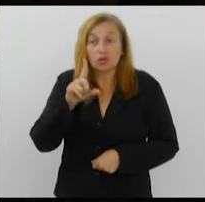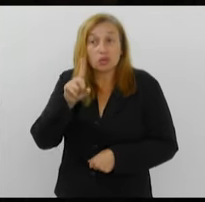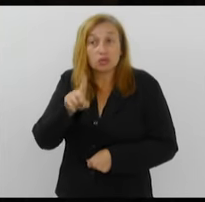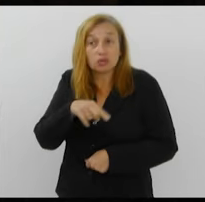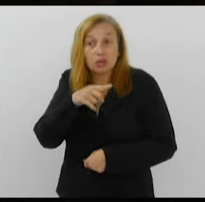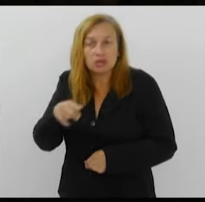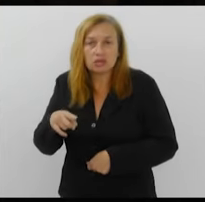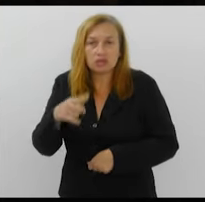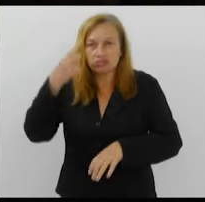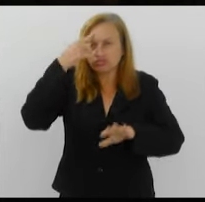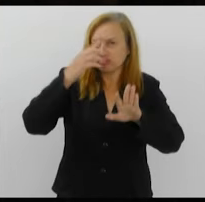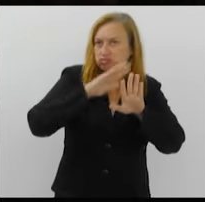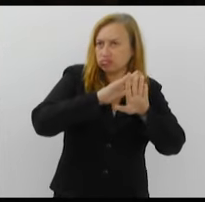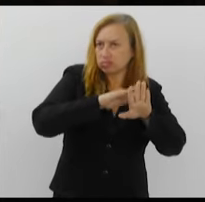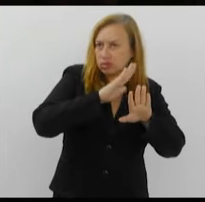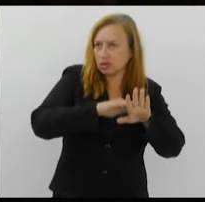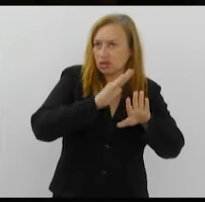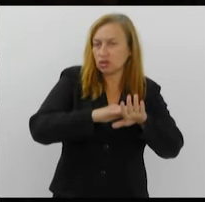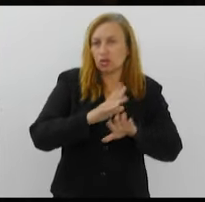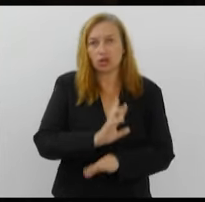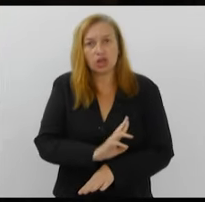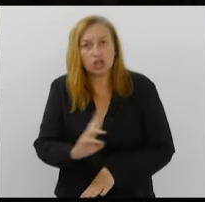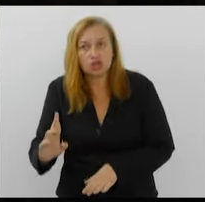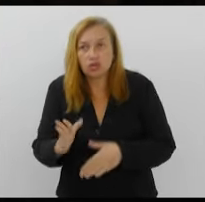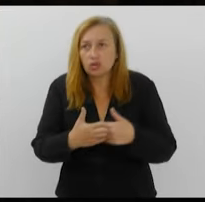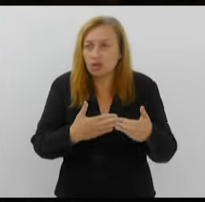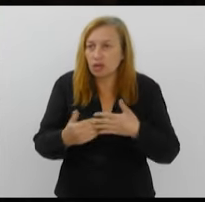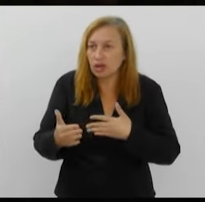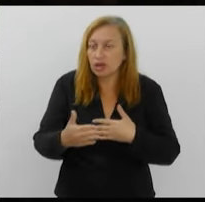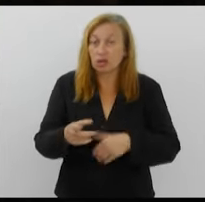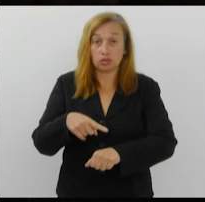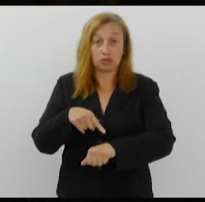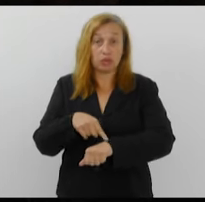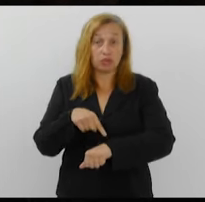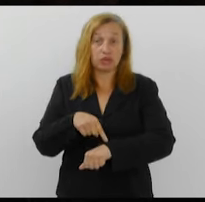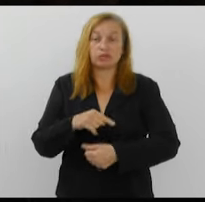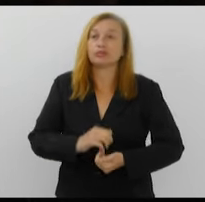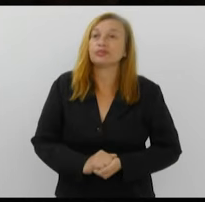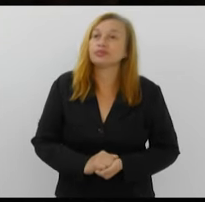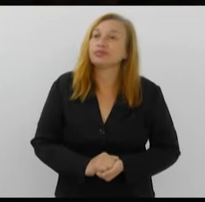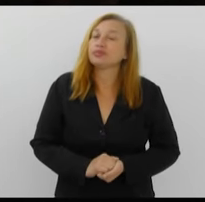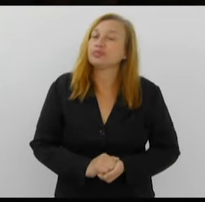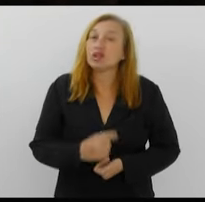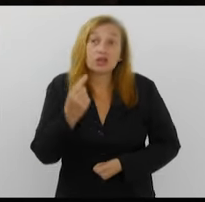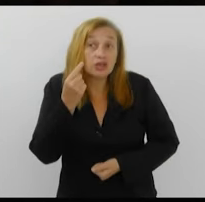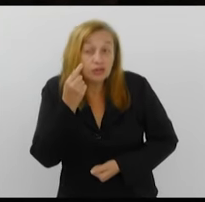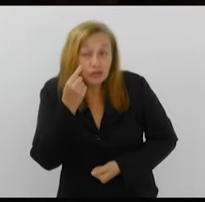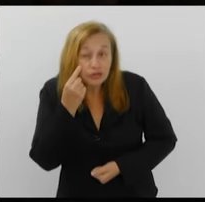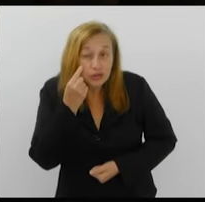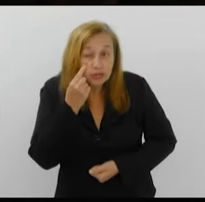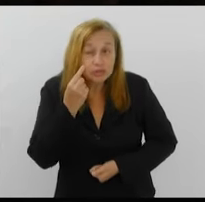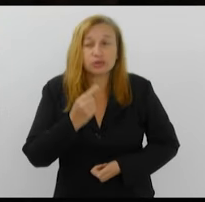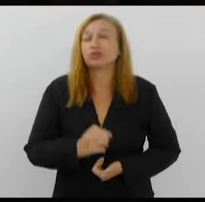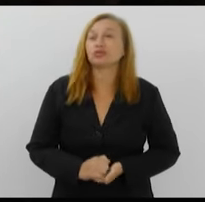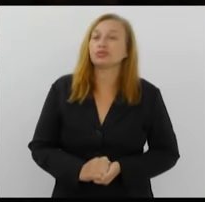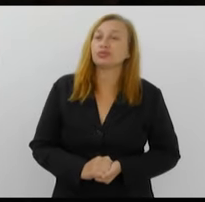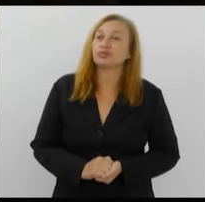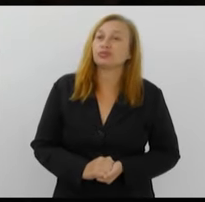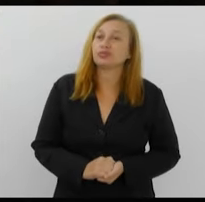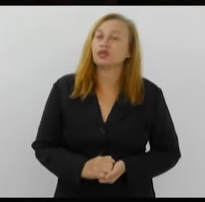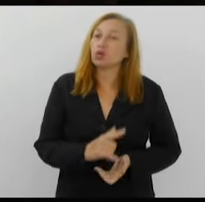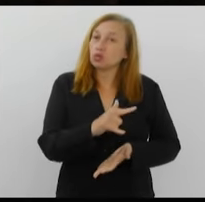seja ideológica, seja religiosa. E, a partir do momento que enxergamos, constatamos que